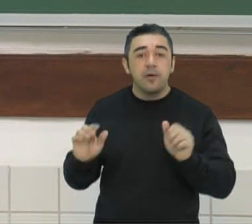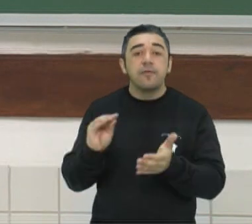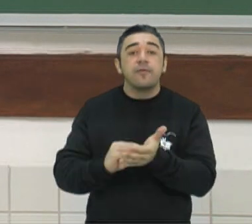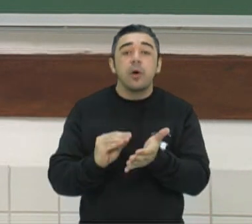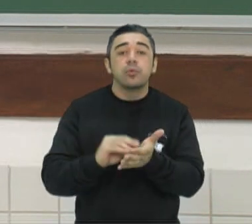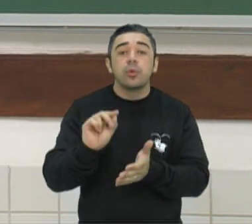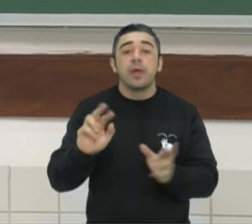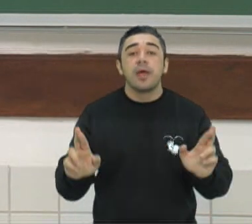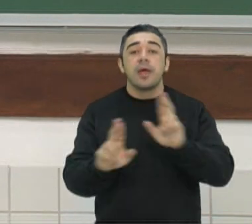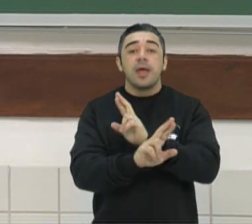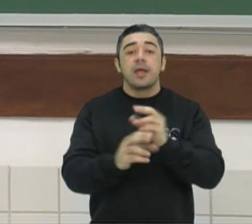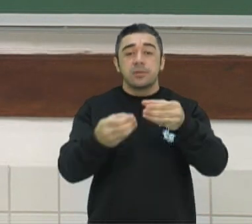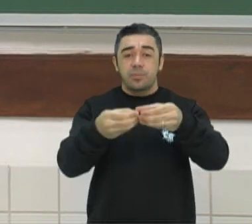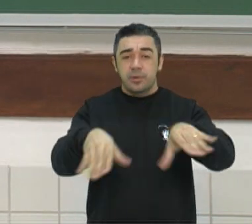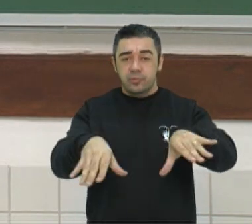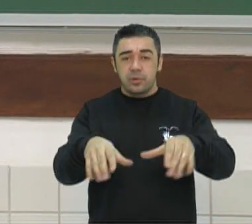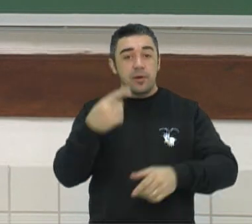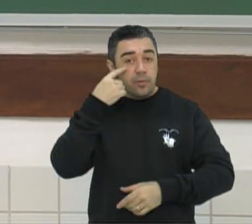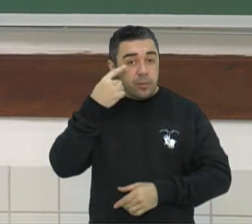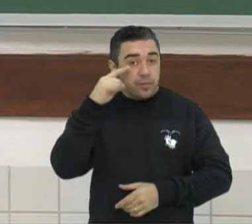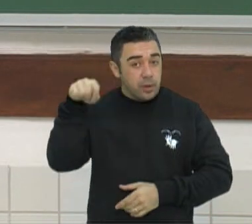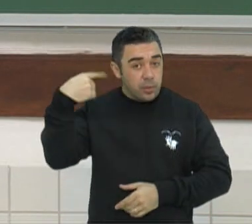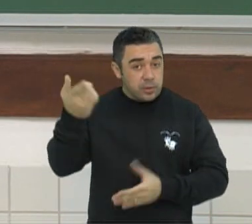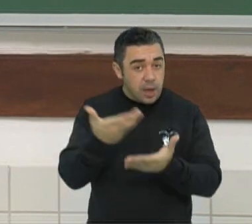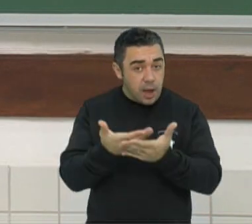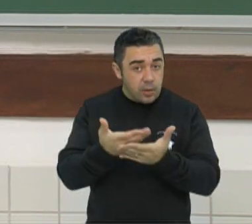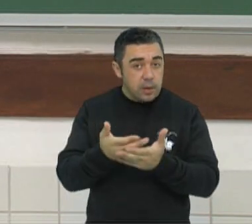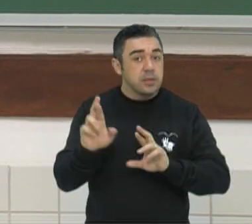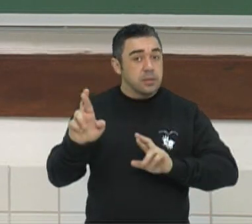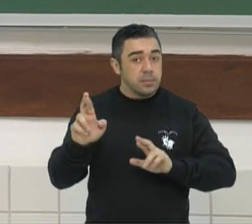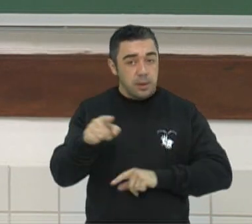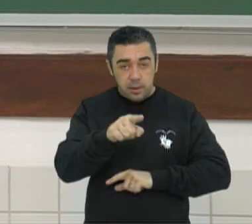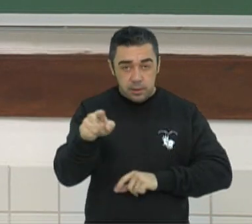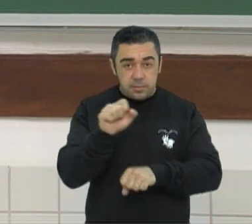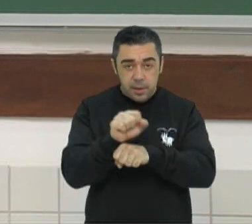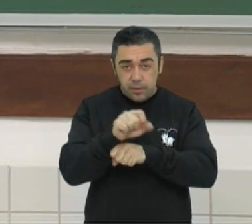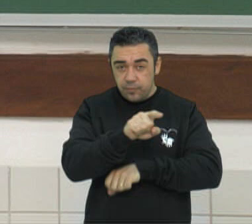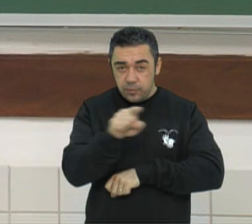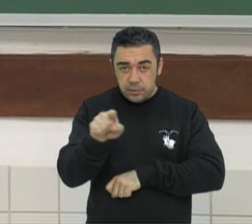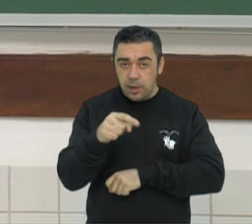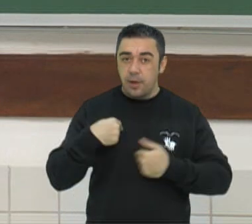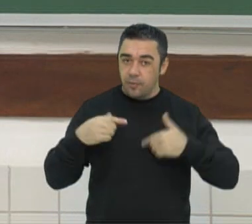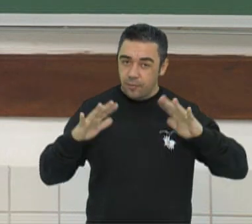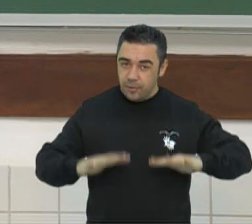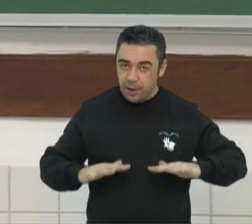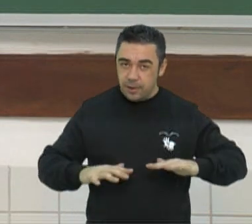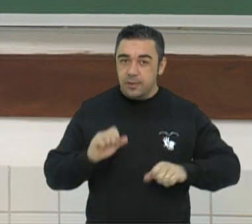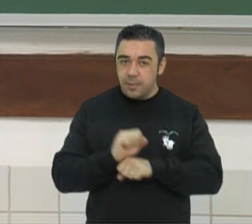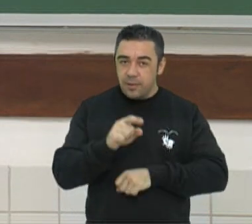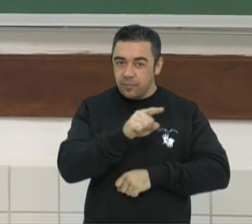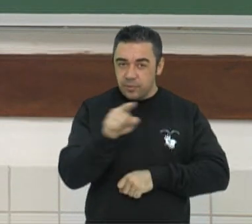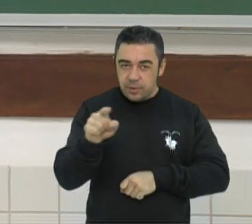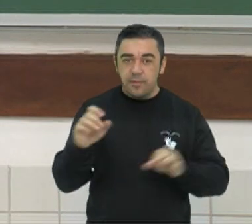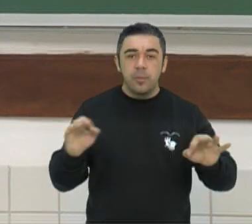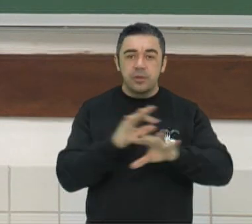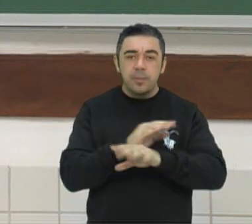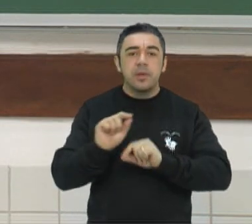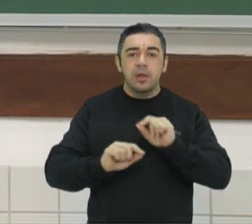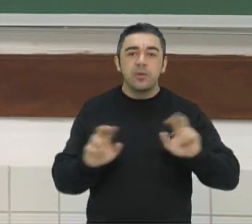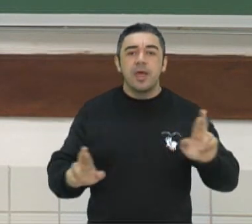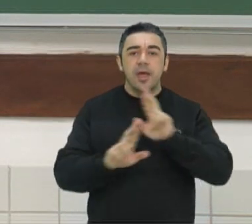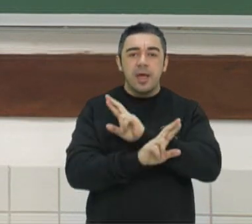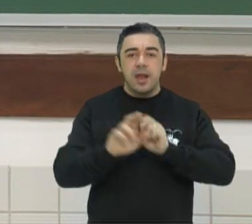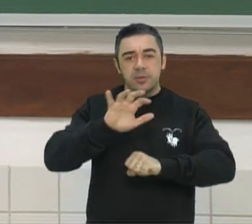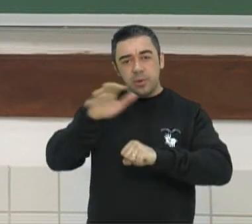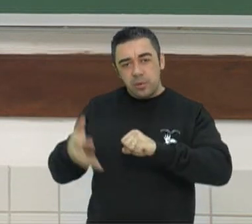relações desarmônicas, que a gente vai ver na próxima aula. Então, espero vocês, não me deixem aqui esperando, e a gente vai terminar, então, essa parte de relações